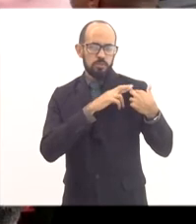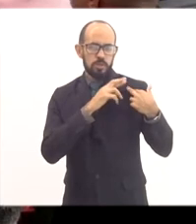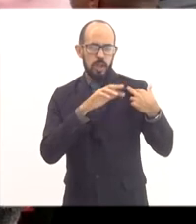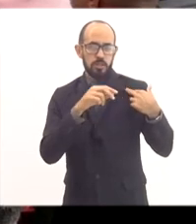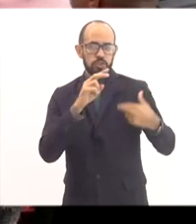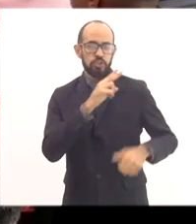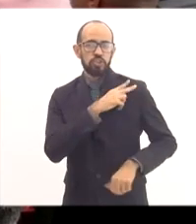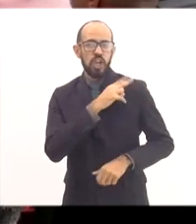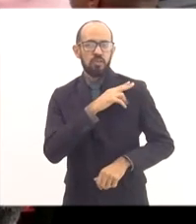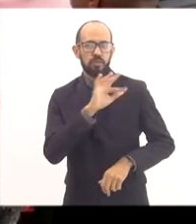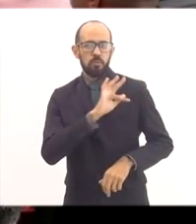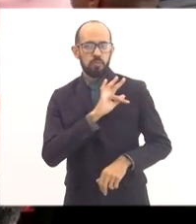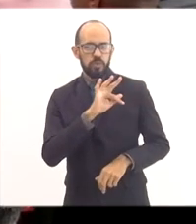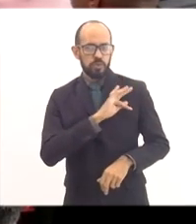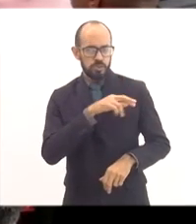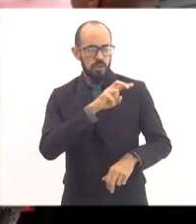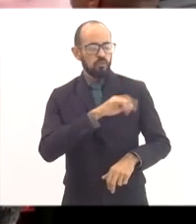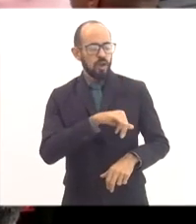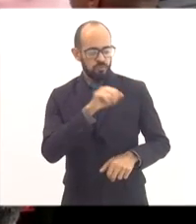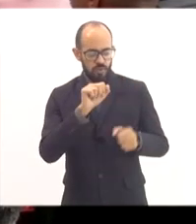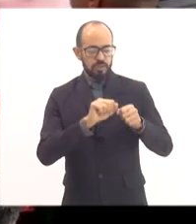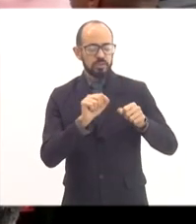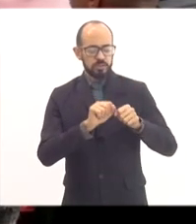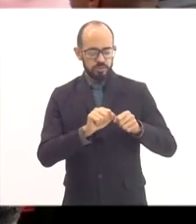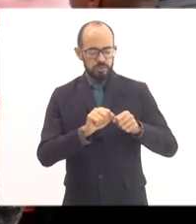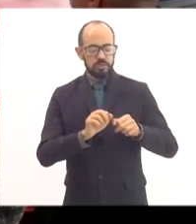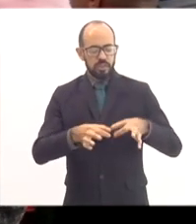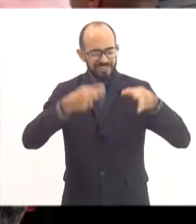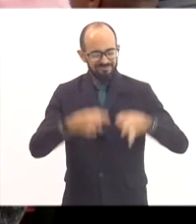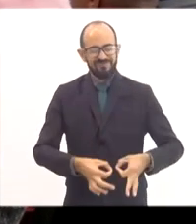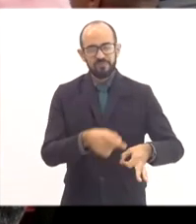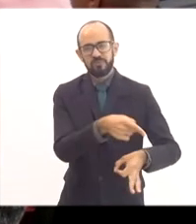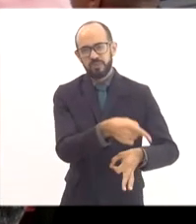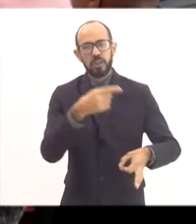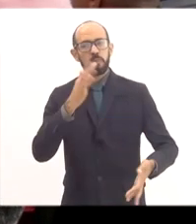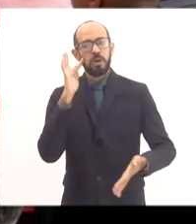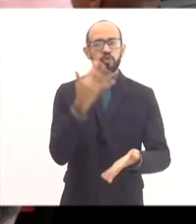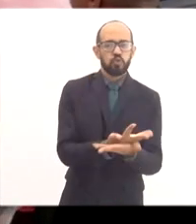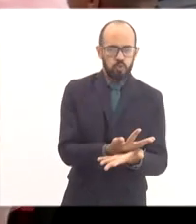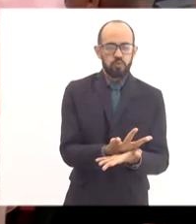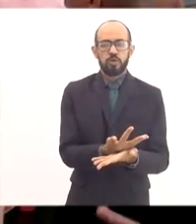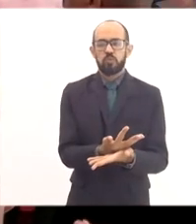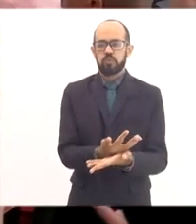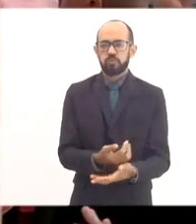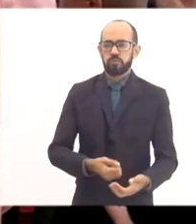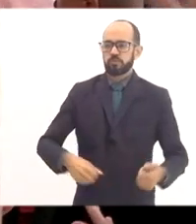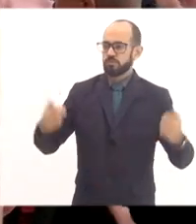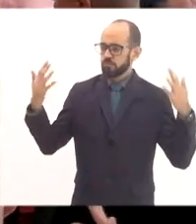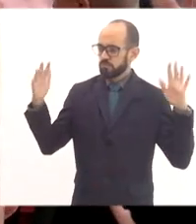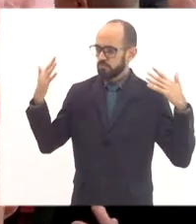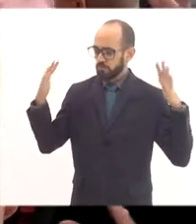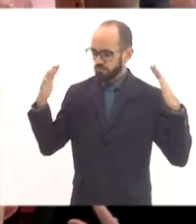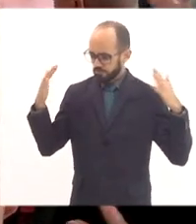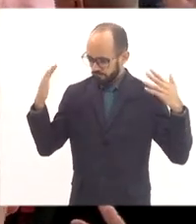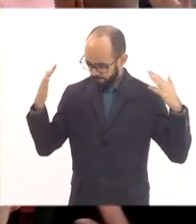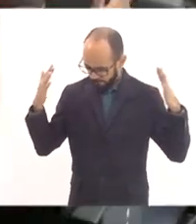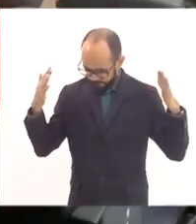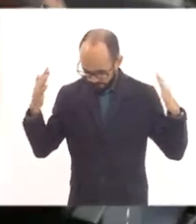eu tenho certeza que vai fazer a autoridade prevalecer, a gente vai chegar a uma solução definitiva para isso. Muito obrigado.